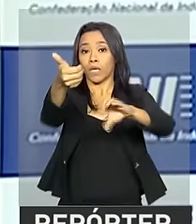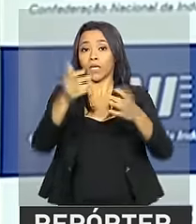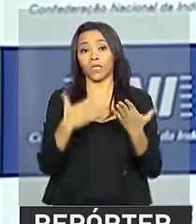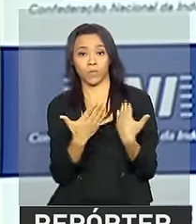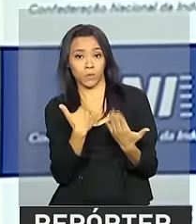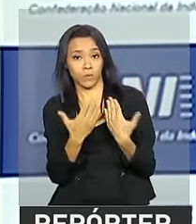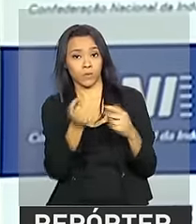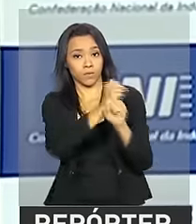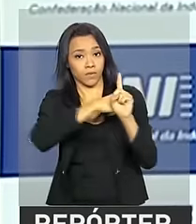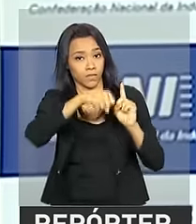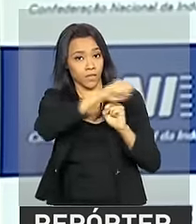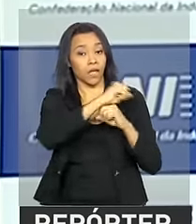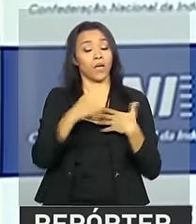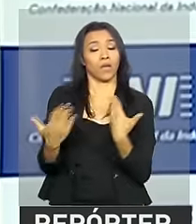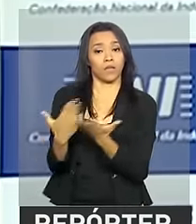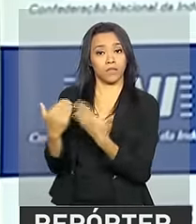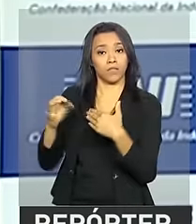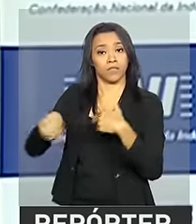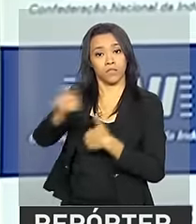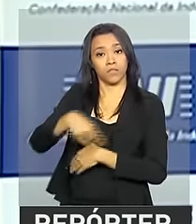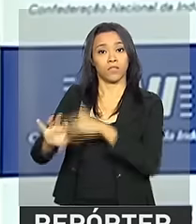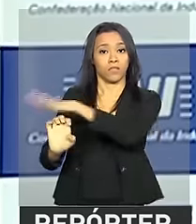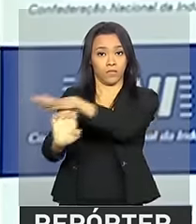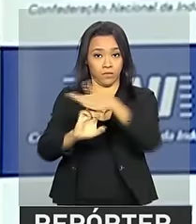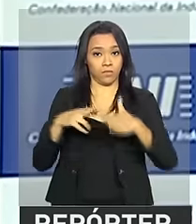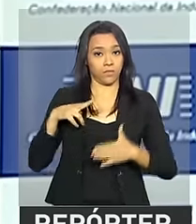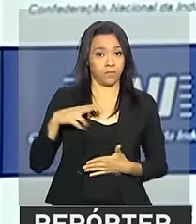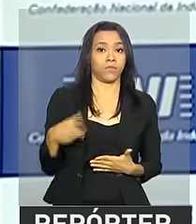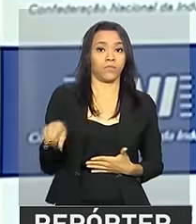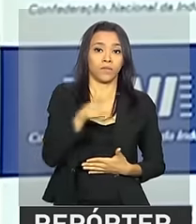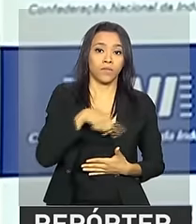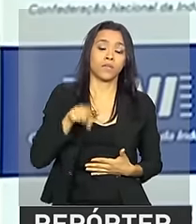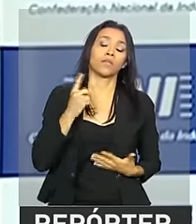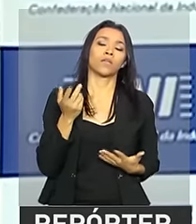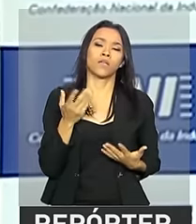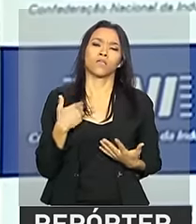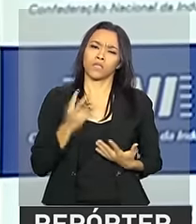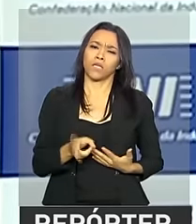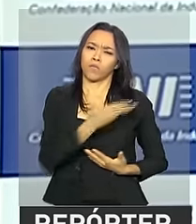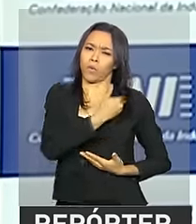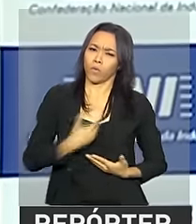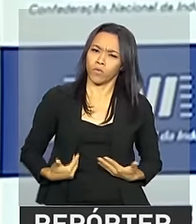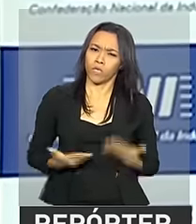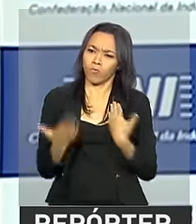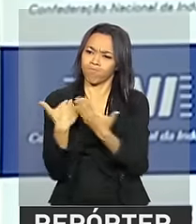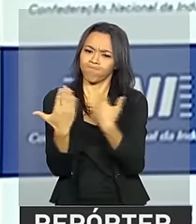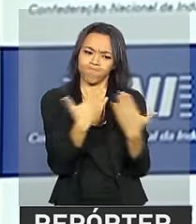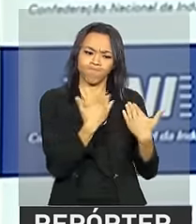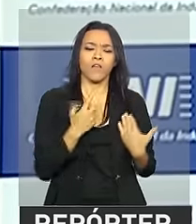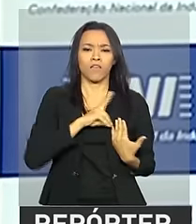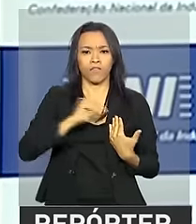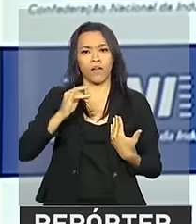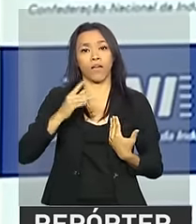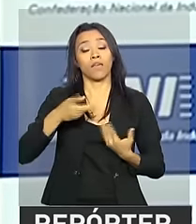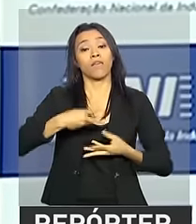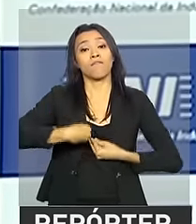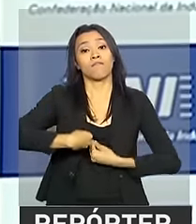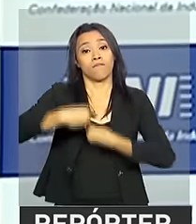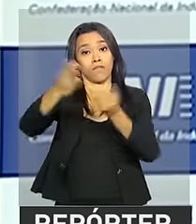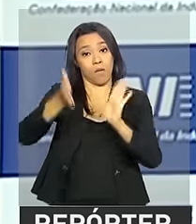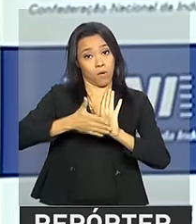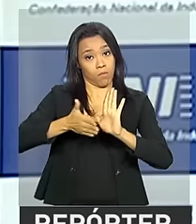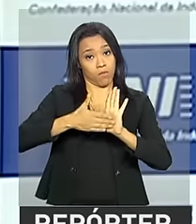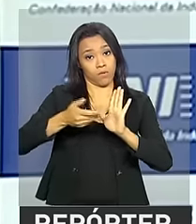e com o setor privado, o setor produtivo. O presidente destacou aí que o governo vai enviar ao Congresso Nacional uma proposta